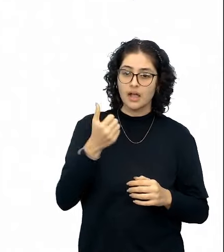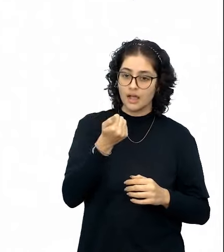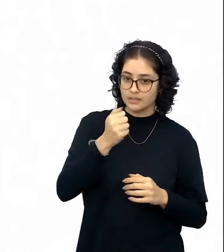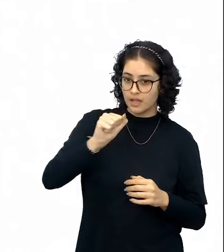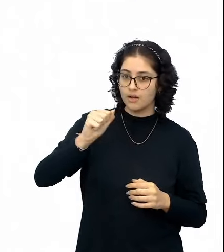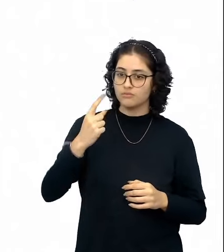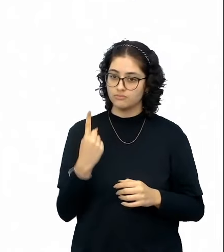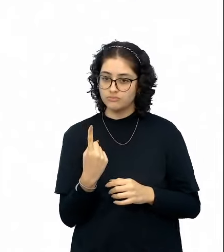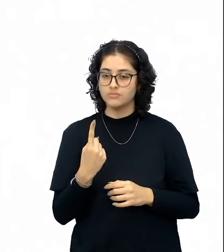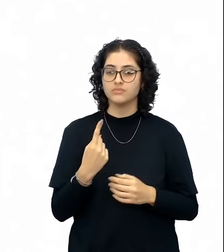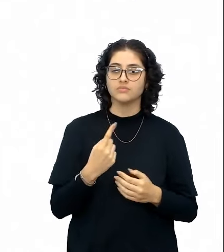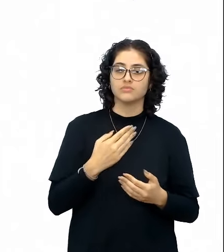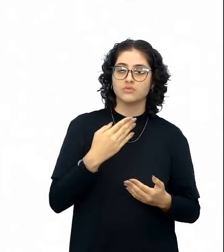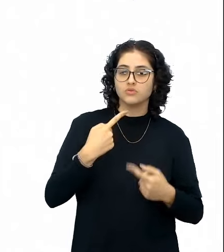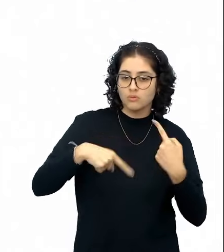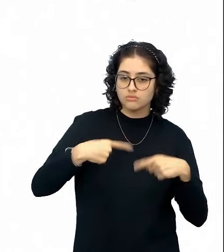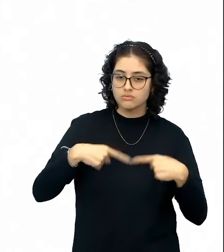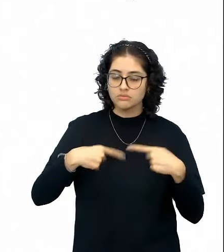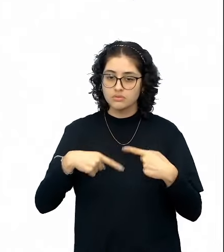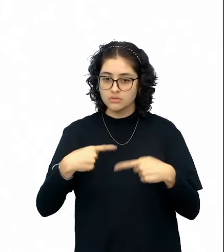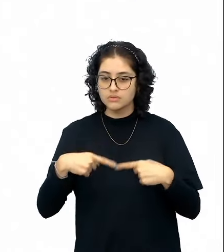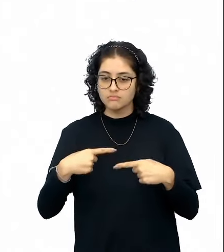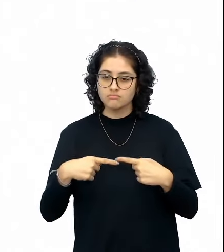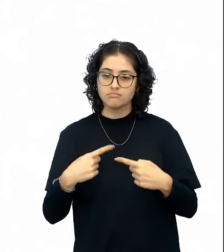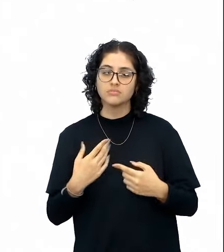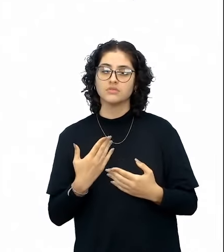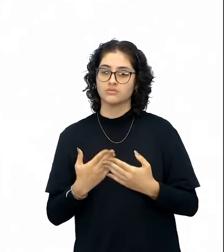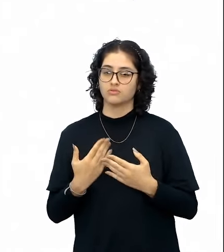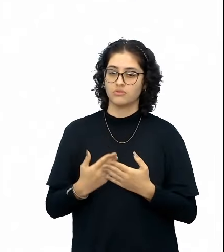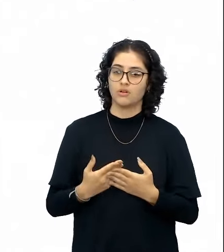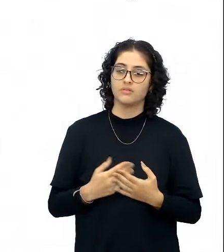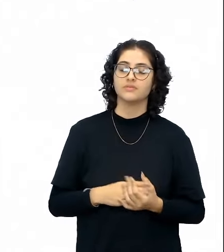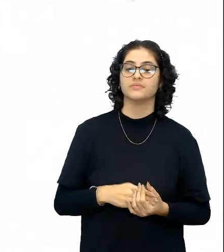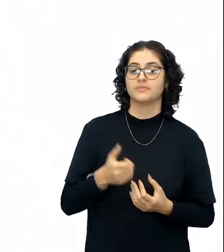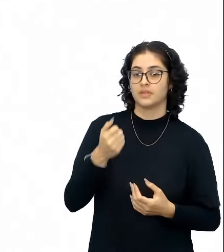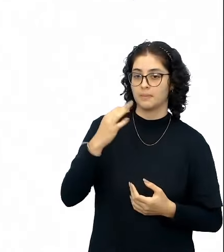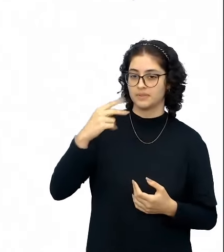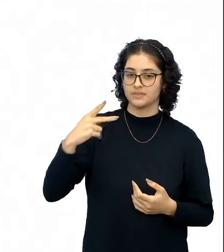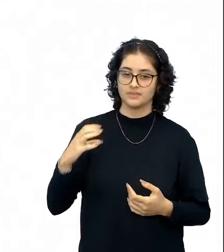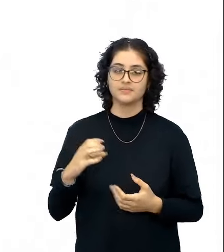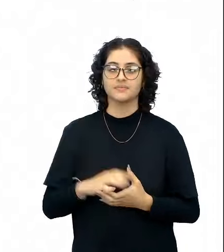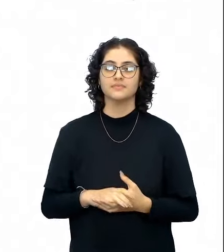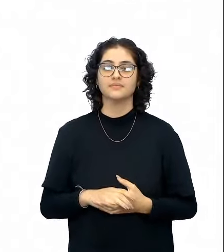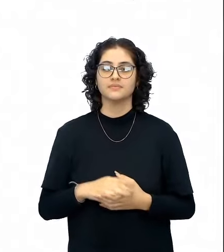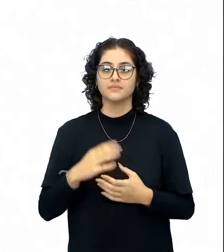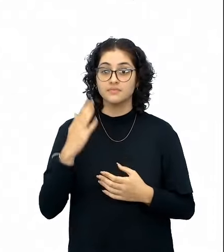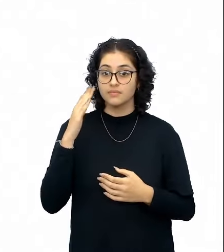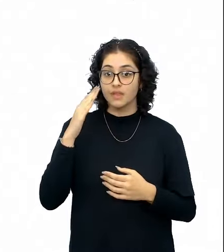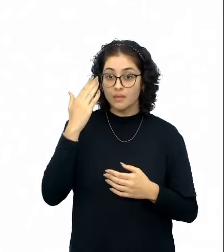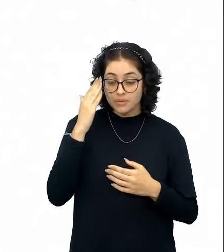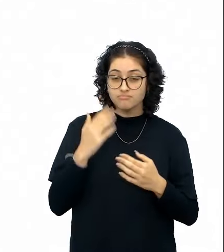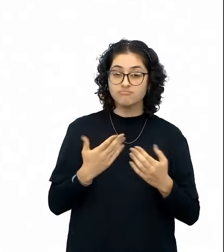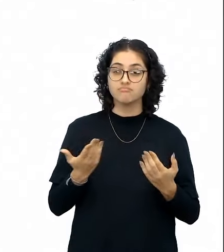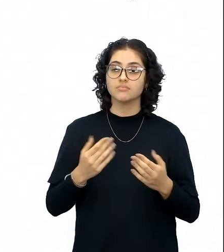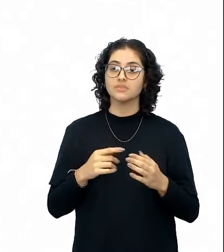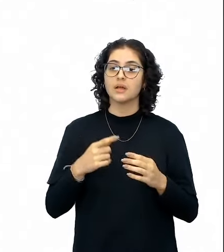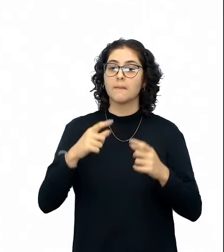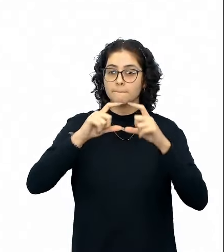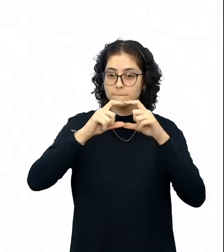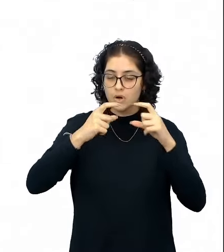serem discutidas nos desdobramentos do planejamento da TPC na escola. Aprendizagem baseada em projetos, criação de